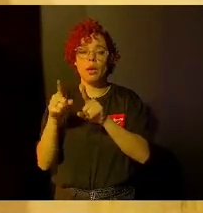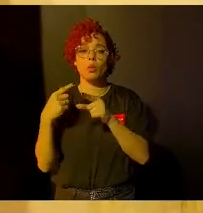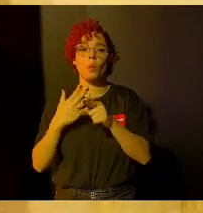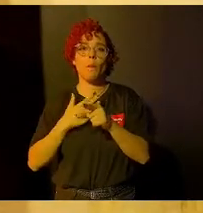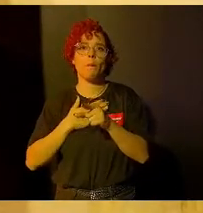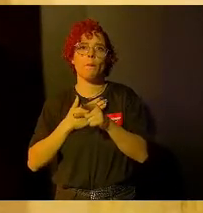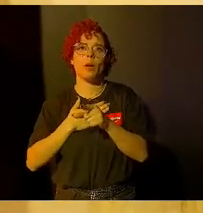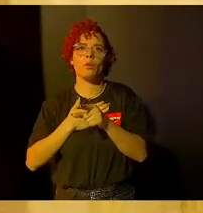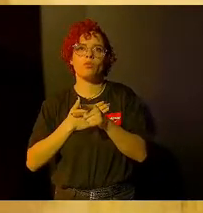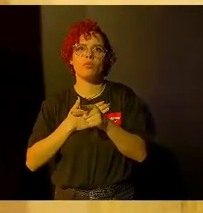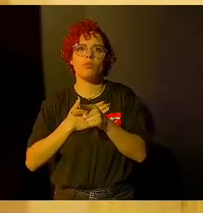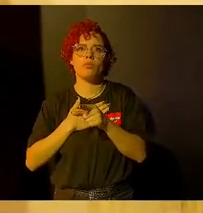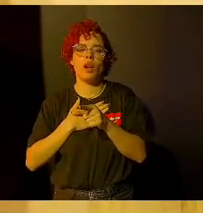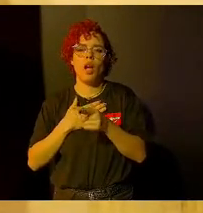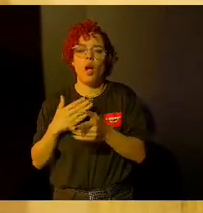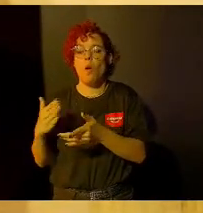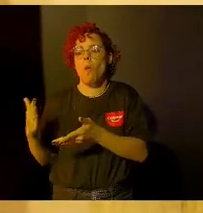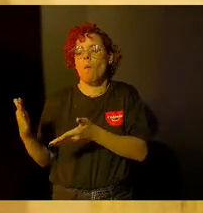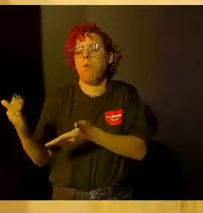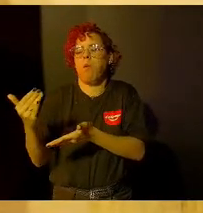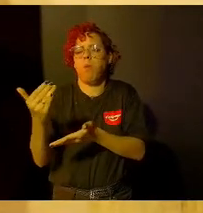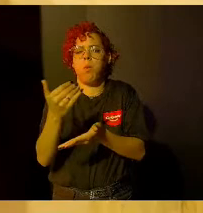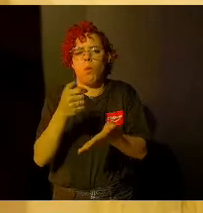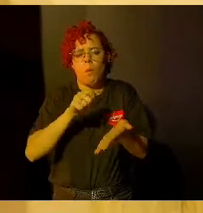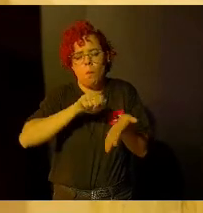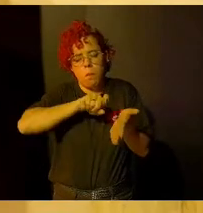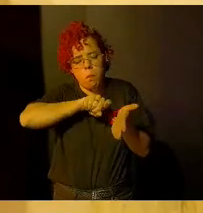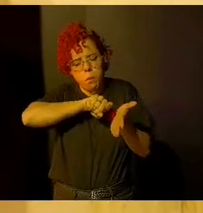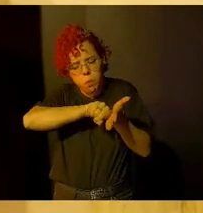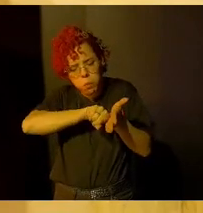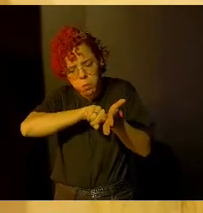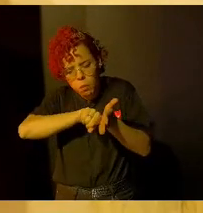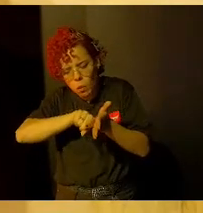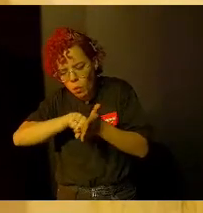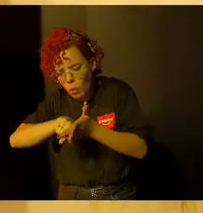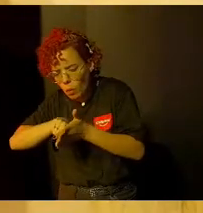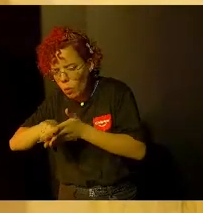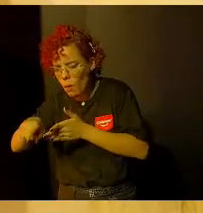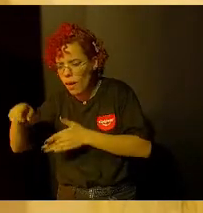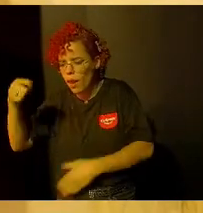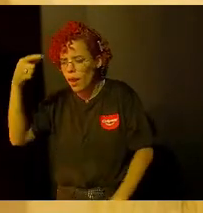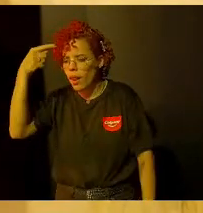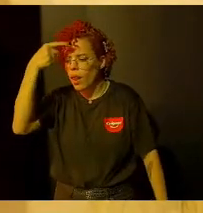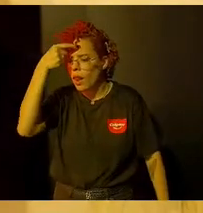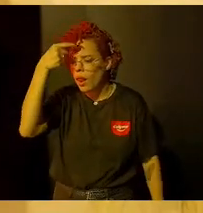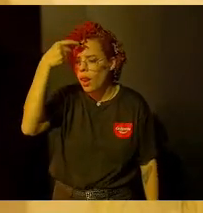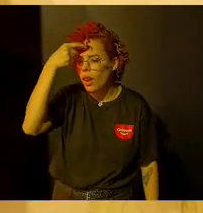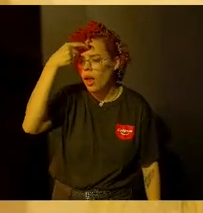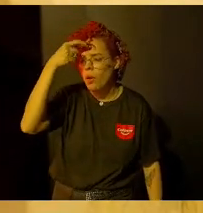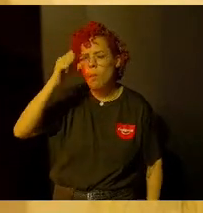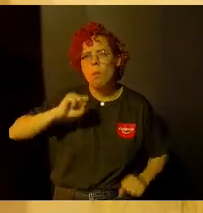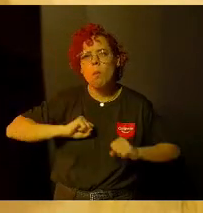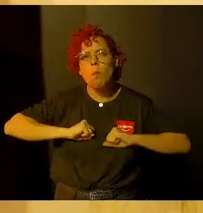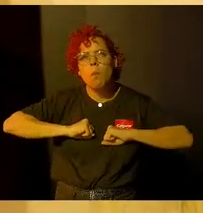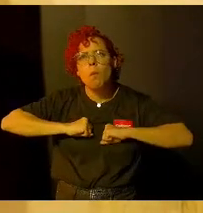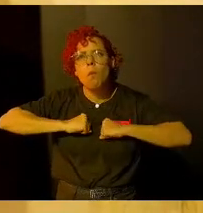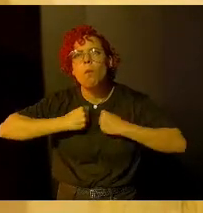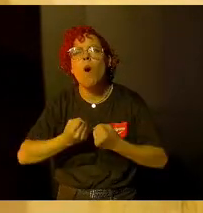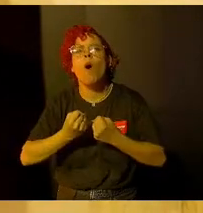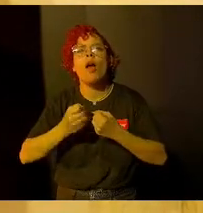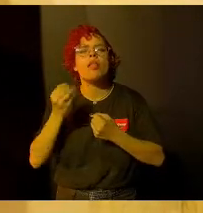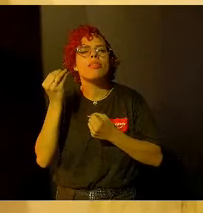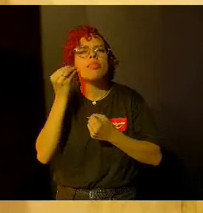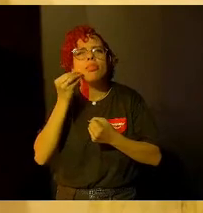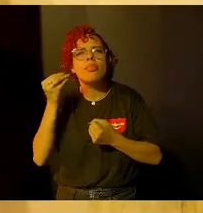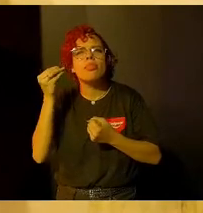um trabalho de Alto arqueologia também que é da minha lembrança de todos os esforços que eu tive de tentar contar essa